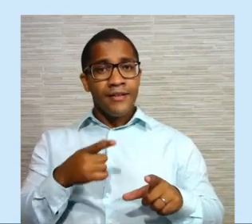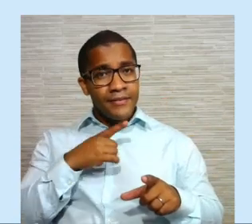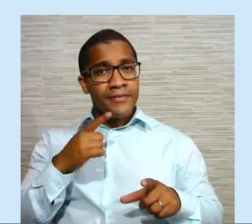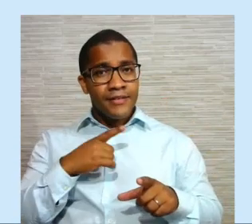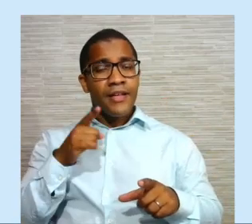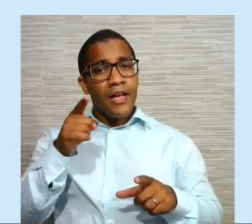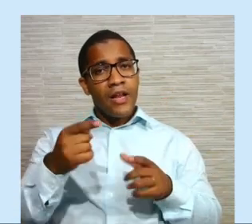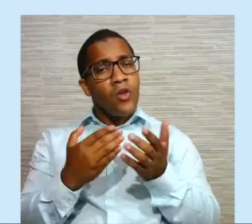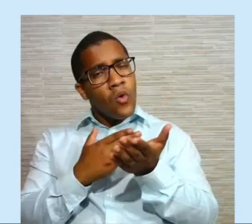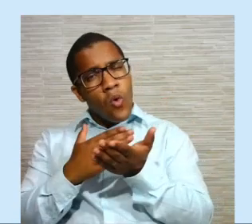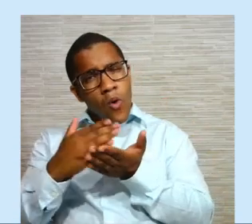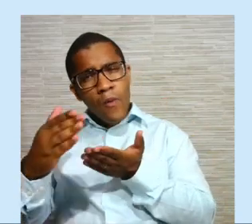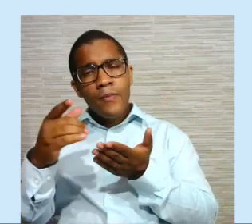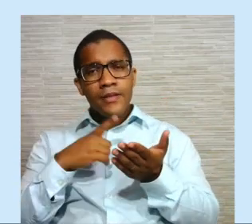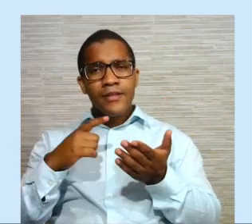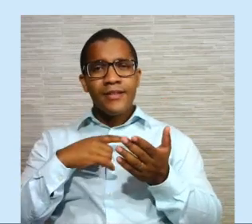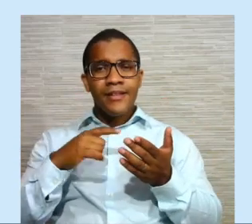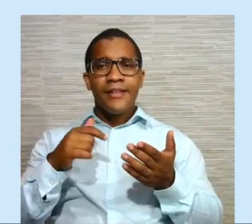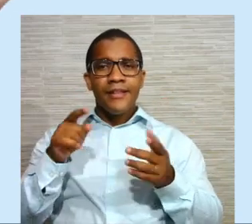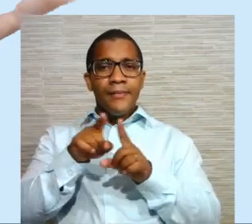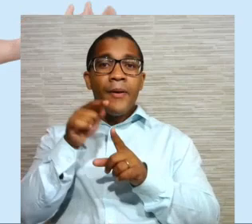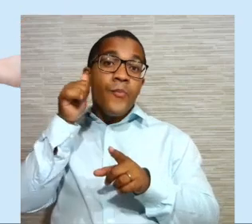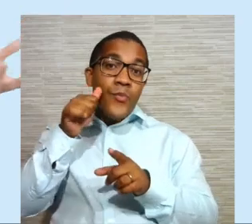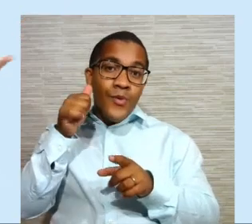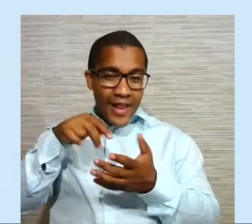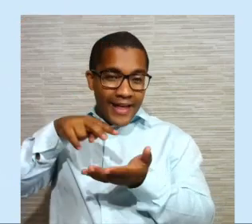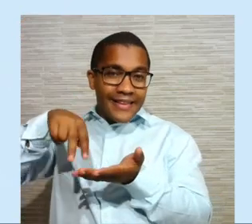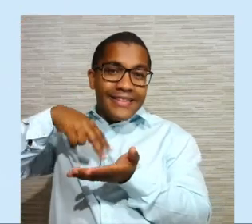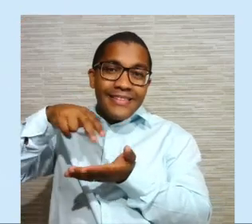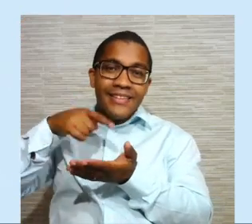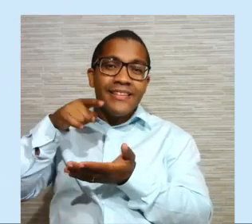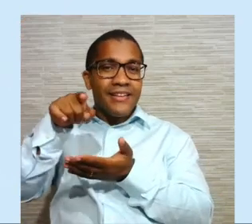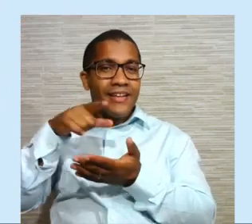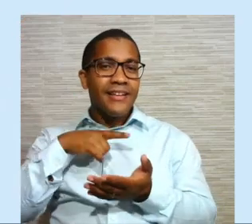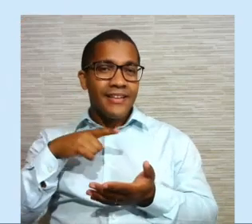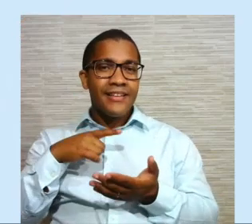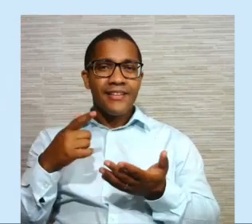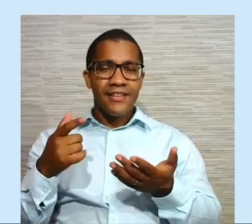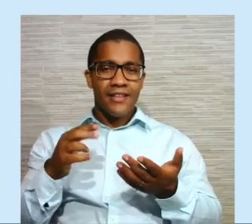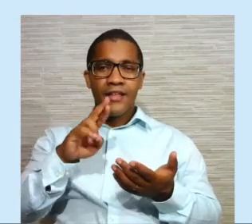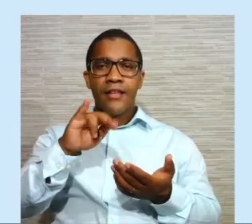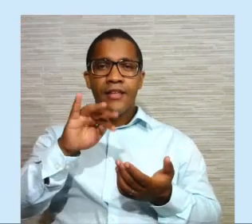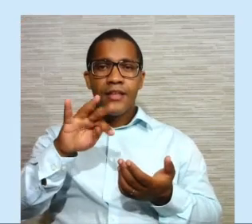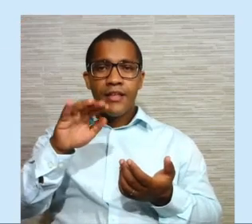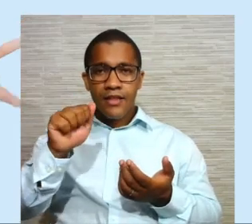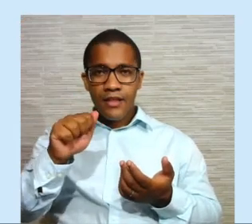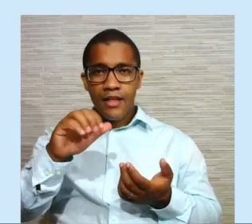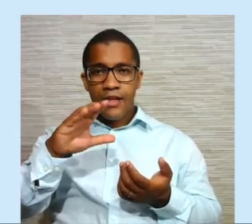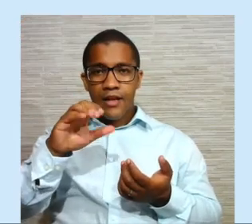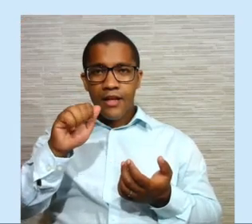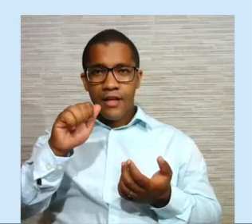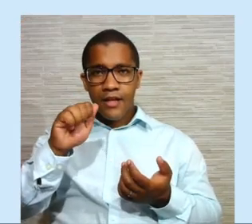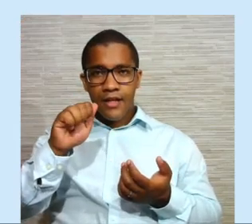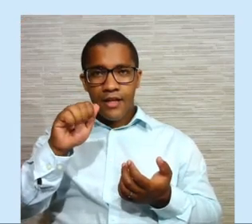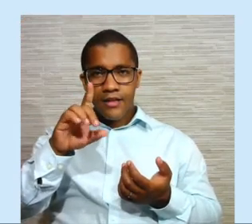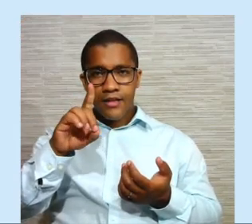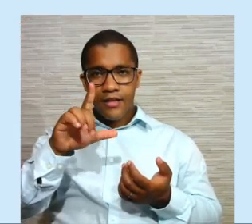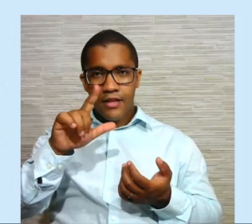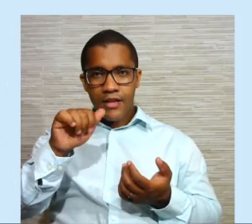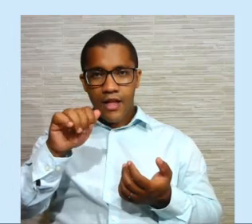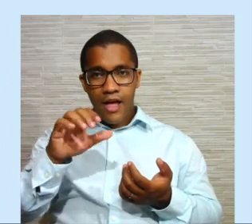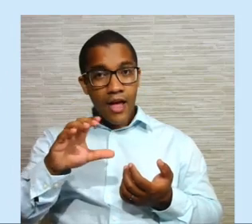começou também umas coisas assim, tinha umas chacretes que dançavam no programa, né, como Rita Gabilac, que fez muito sucesso na